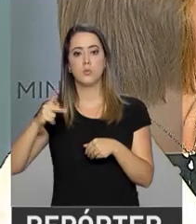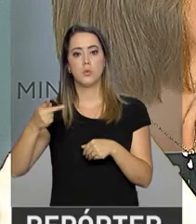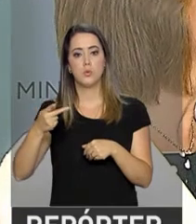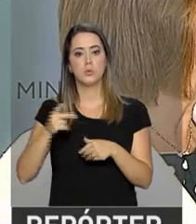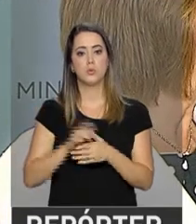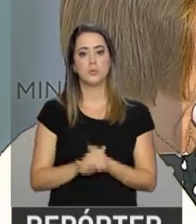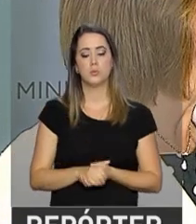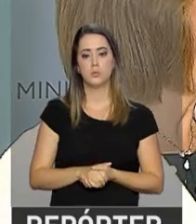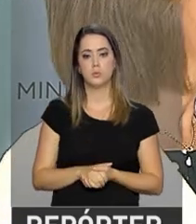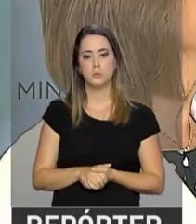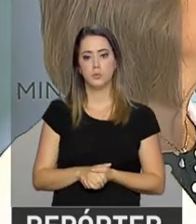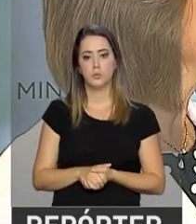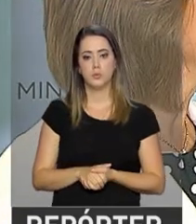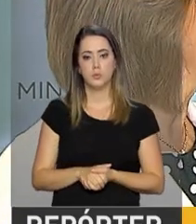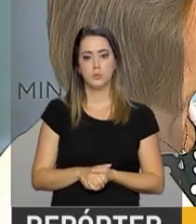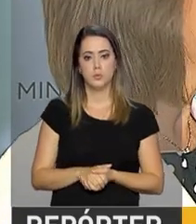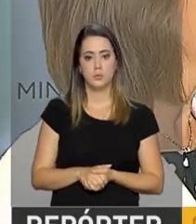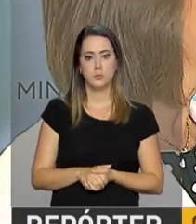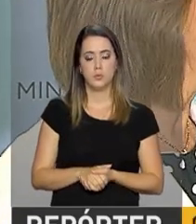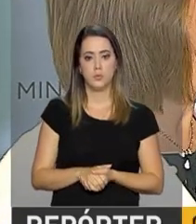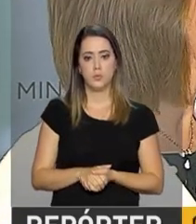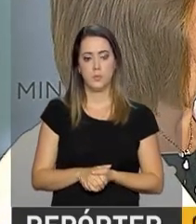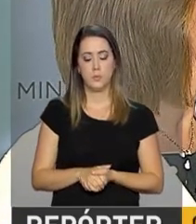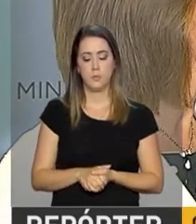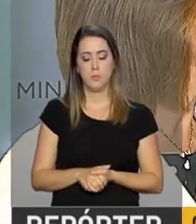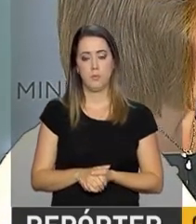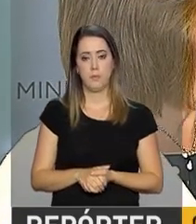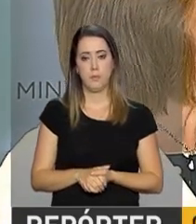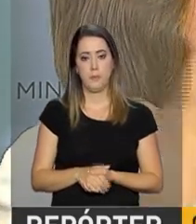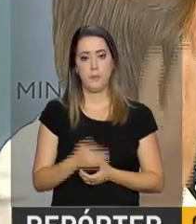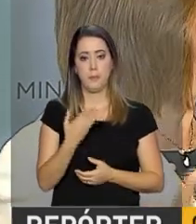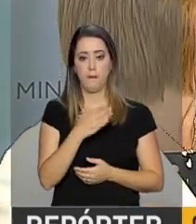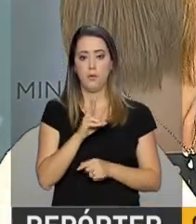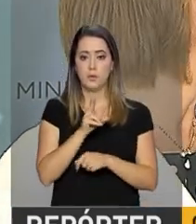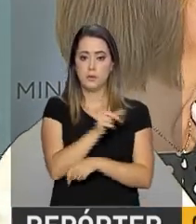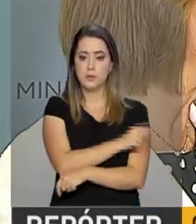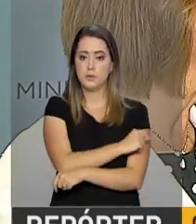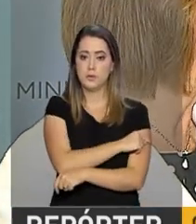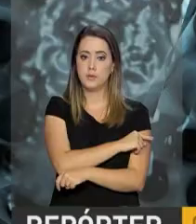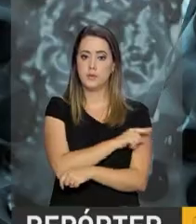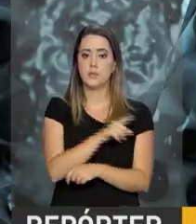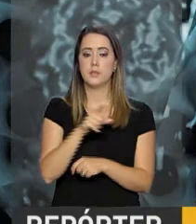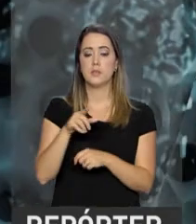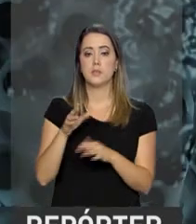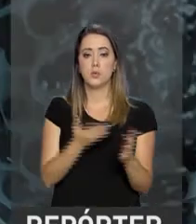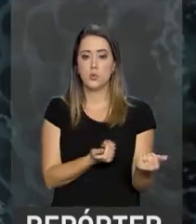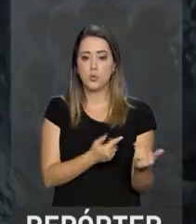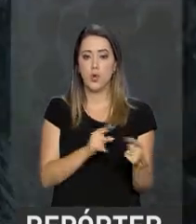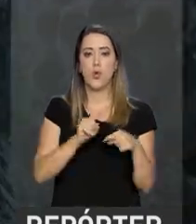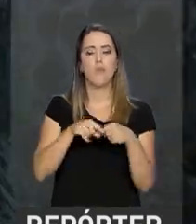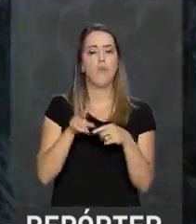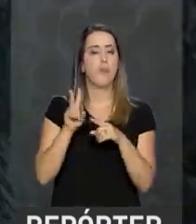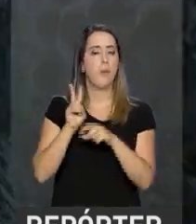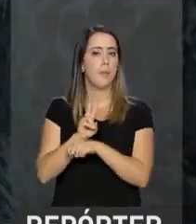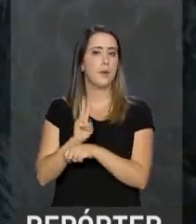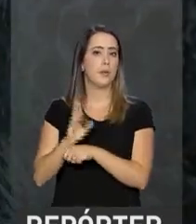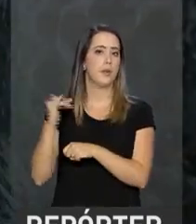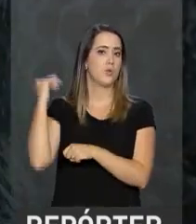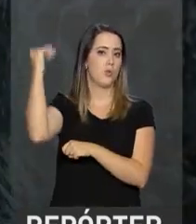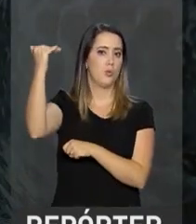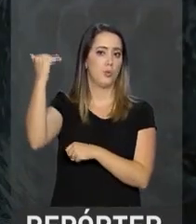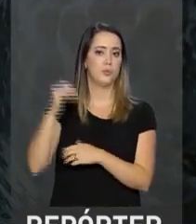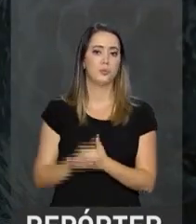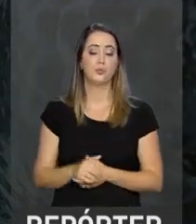ou indiretamente ao se vacinar o o o adolescente você está protegendo o adulto já a vacina contra meningite c